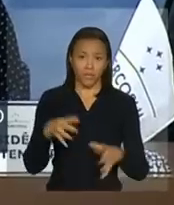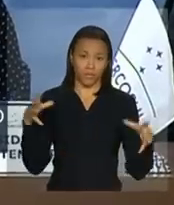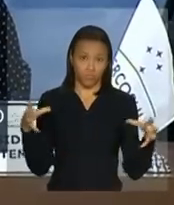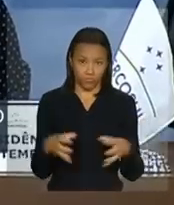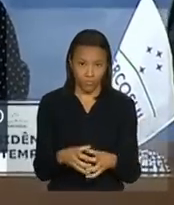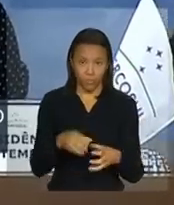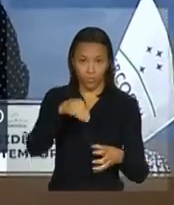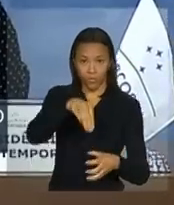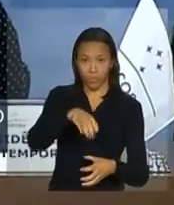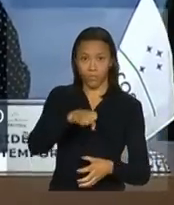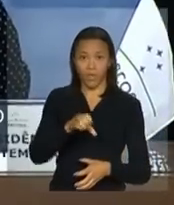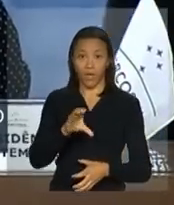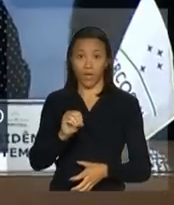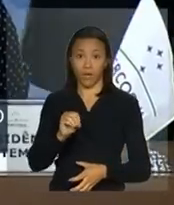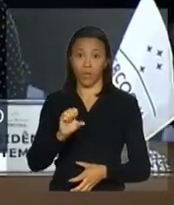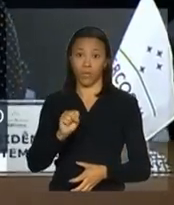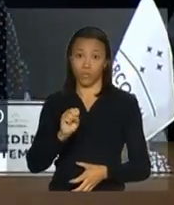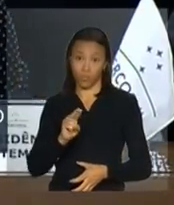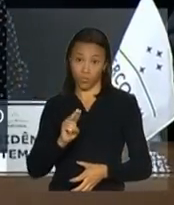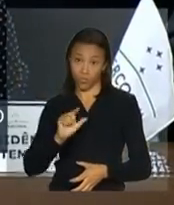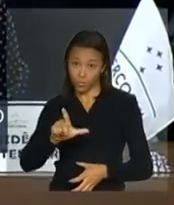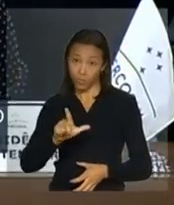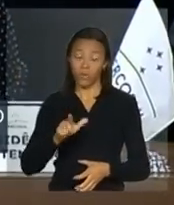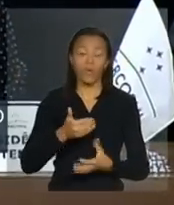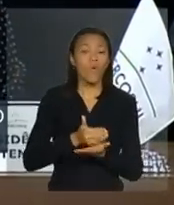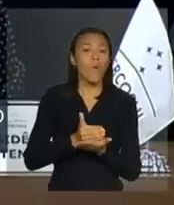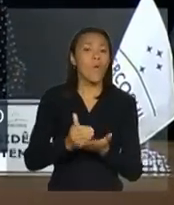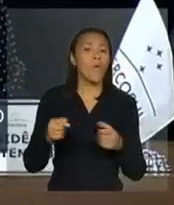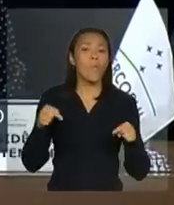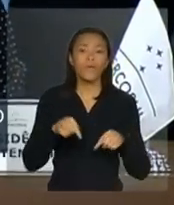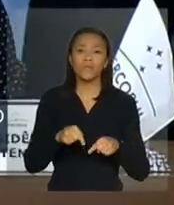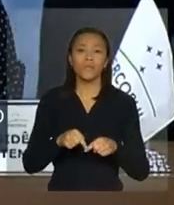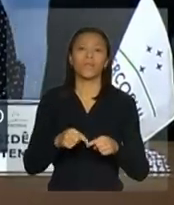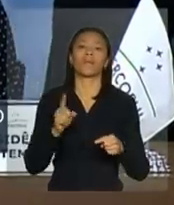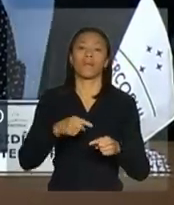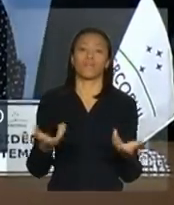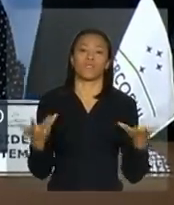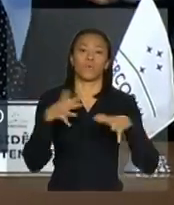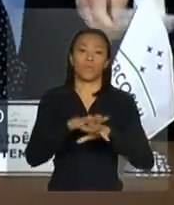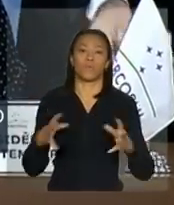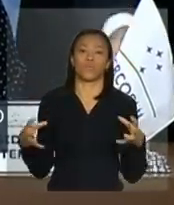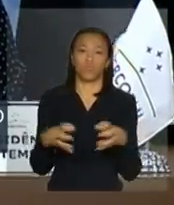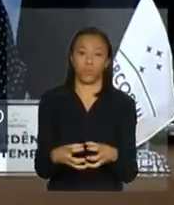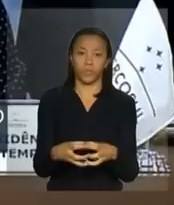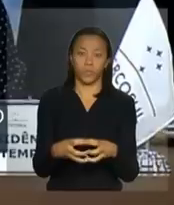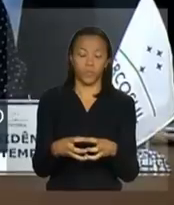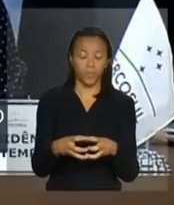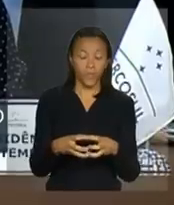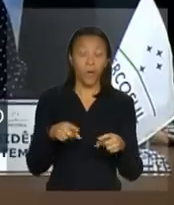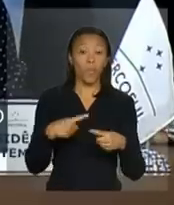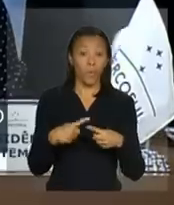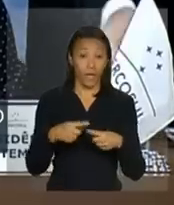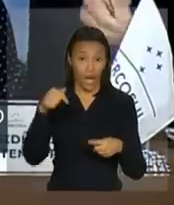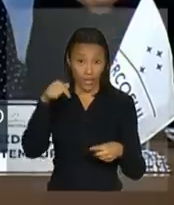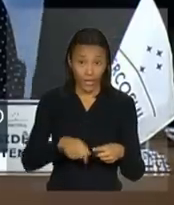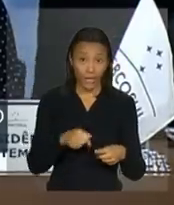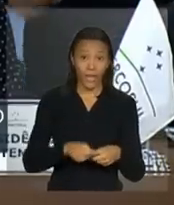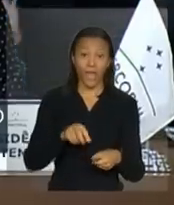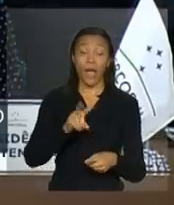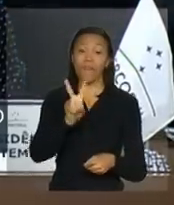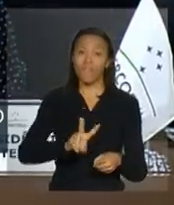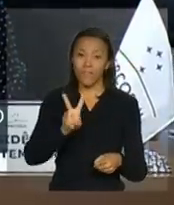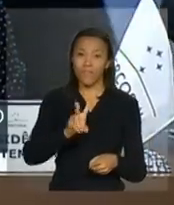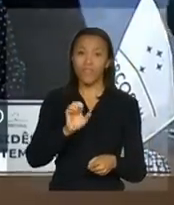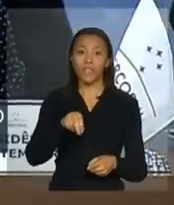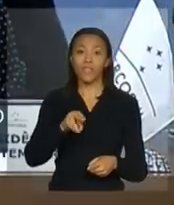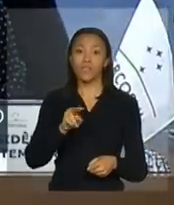Mercosul inicia-se sob o signo da inclusão, pois nela a Venezuela